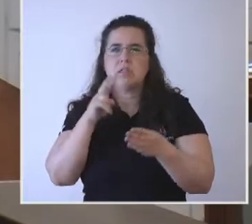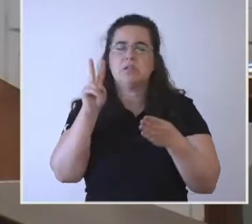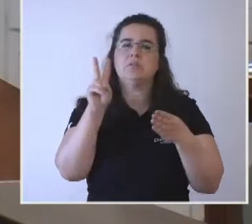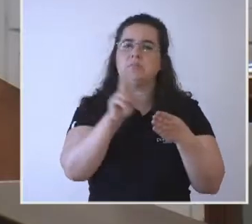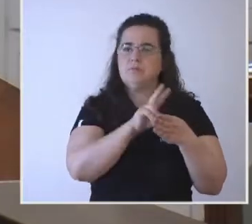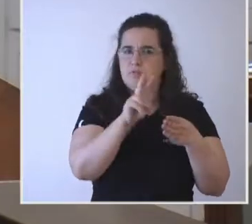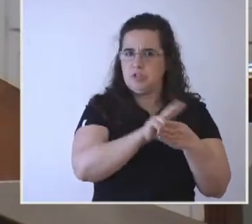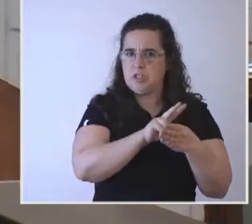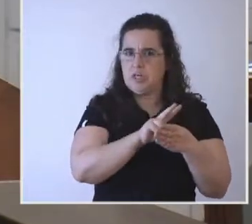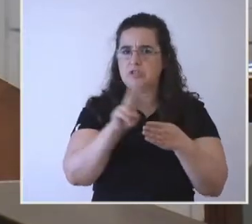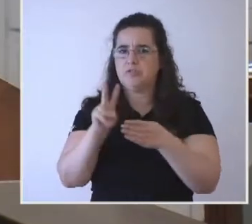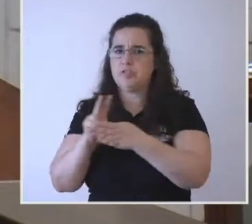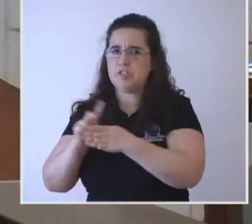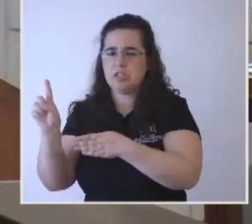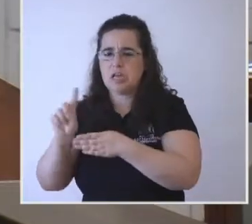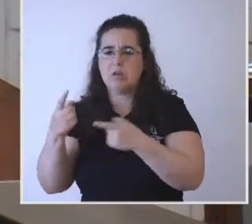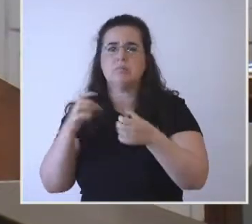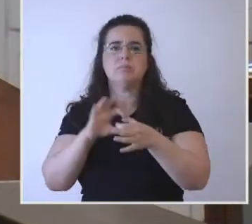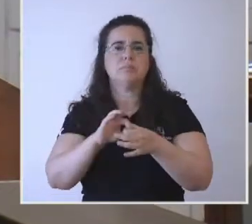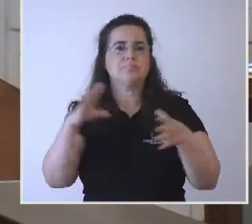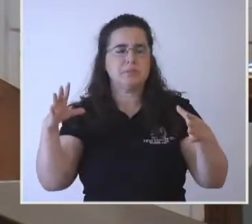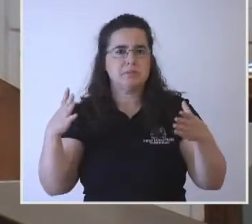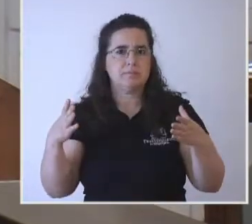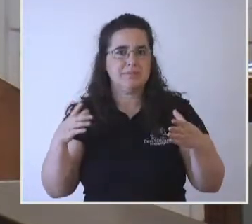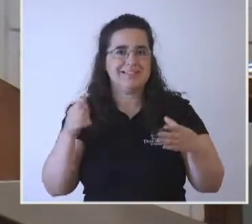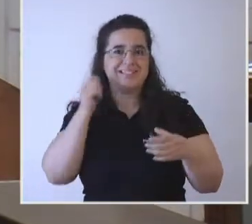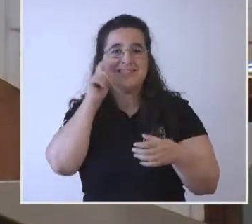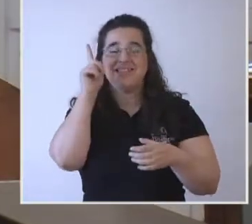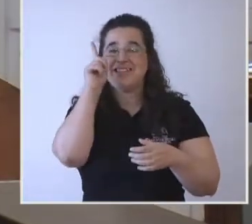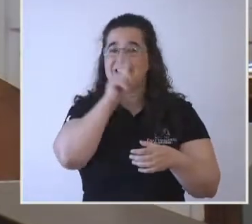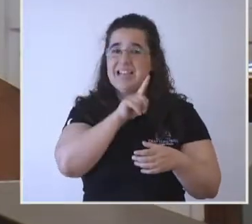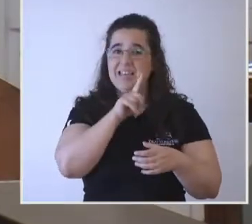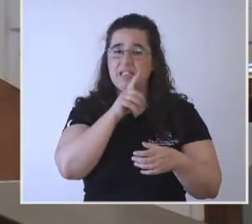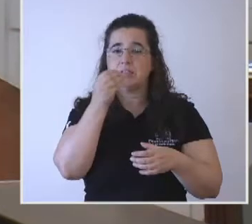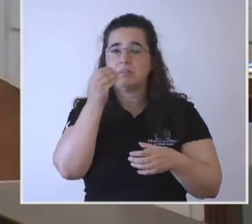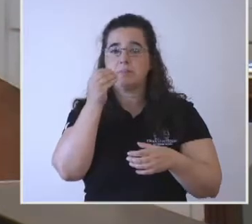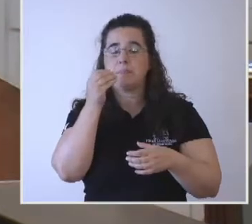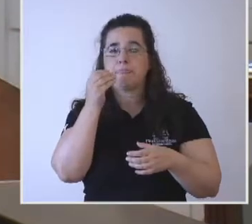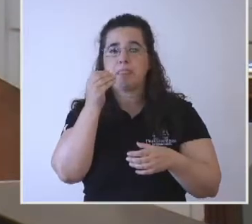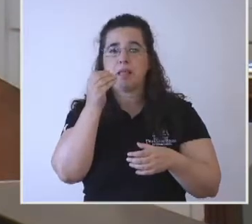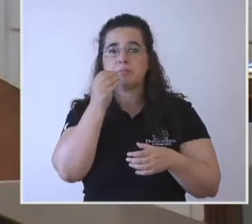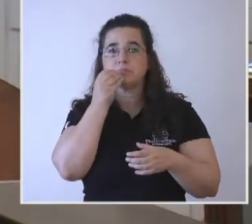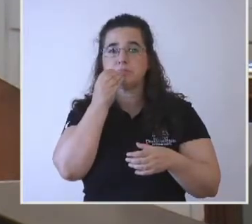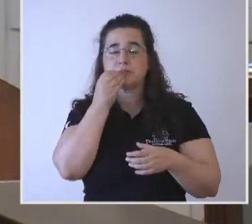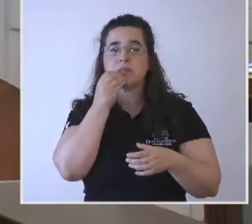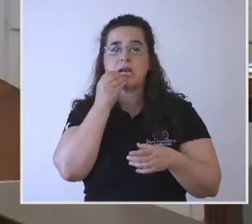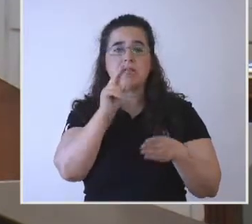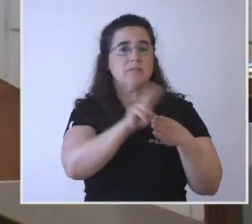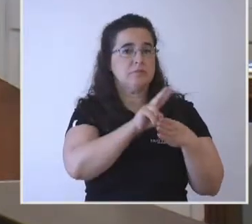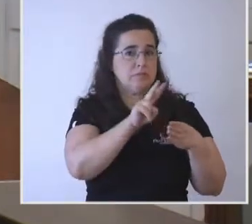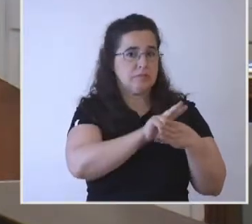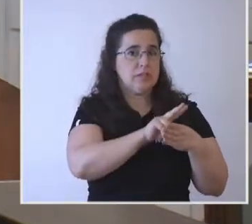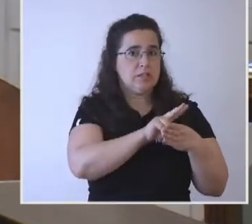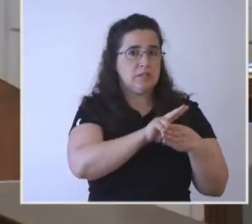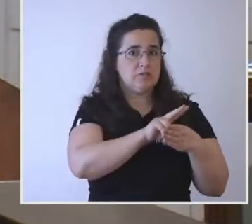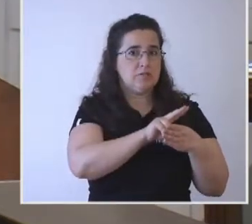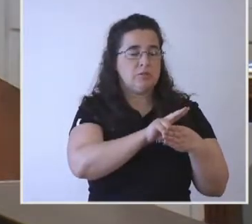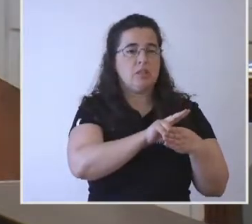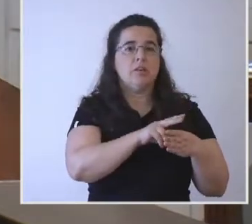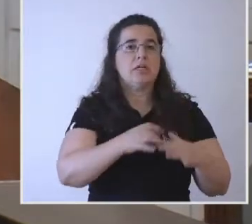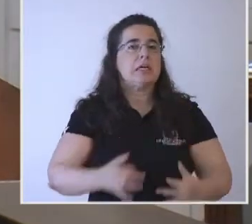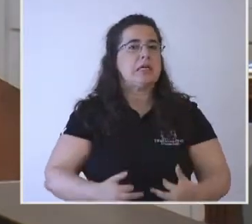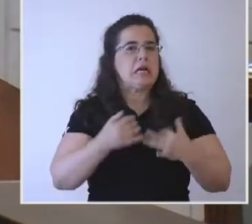esta diferença. Têm muito menos cancro os não vegetarianos. Têm muito menos cancro os vegetarianos, desculpem. E quando se separava